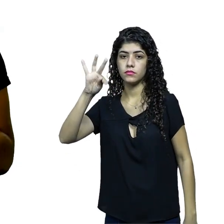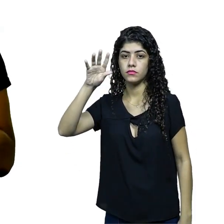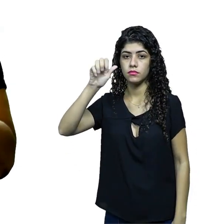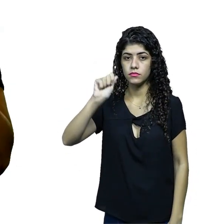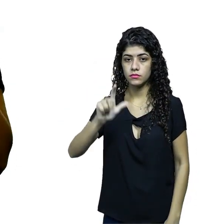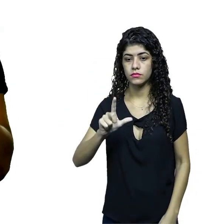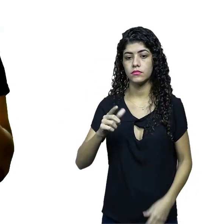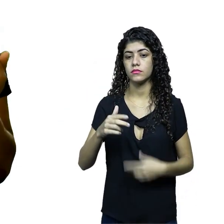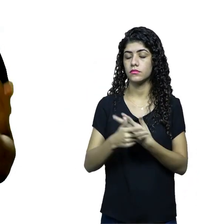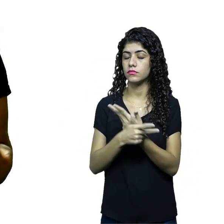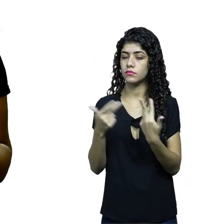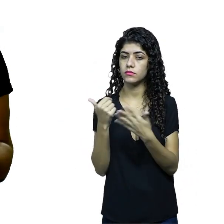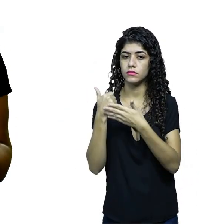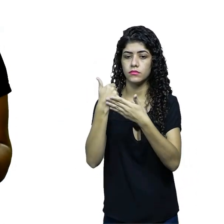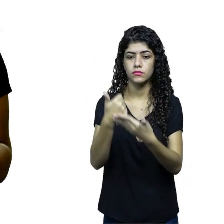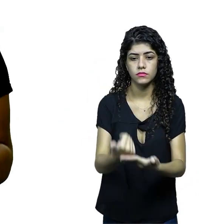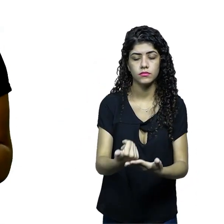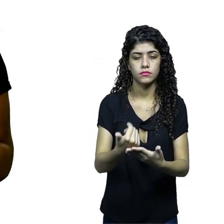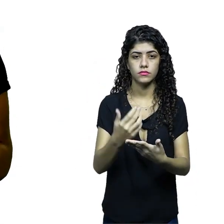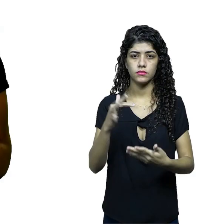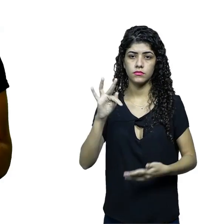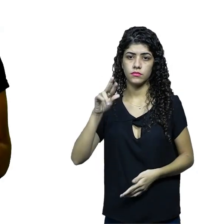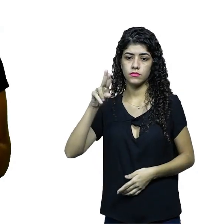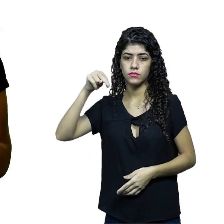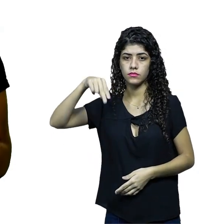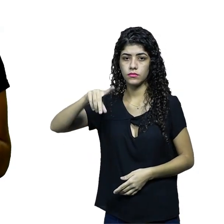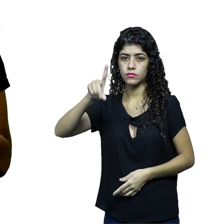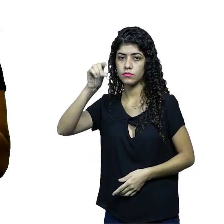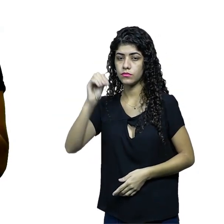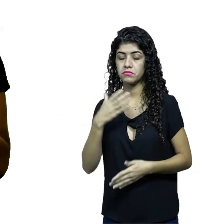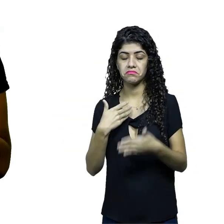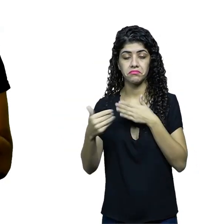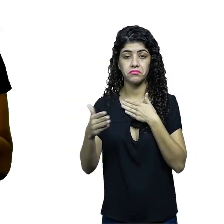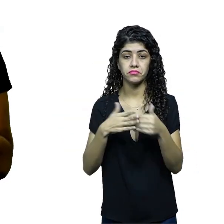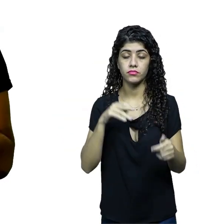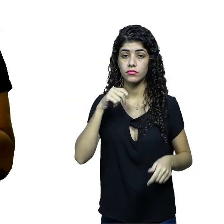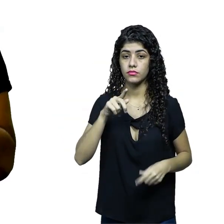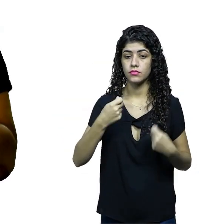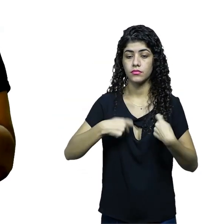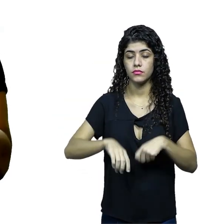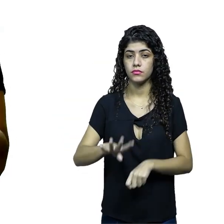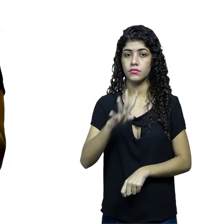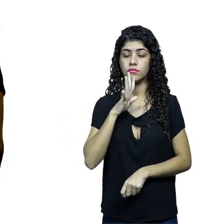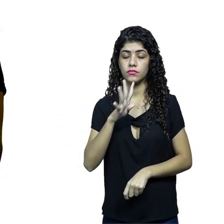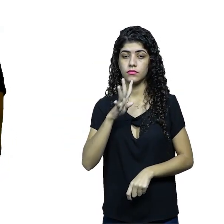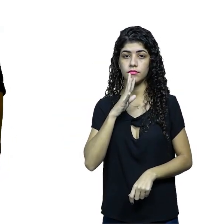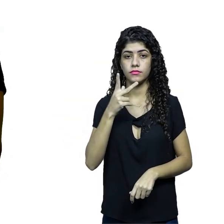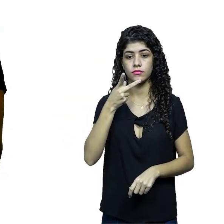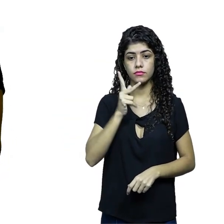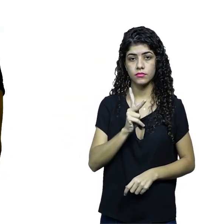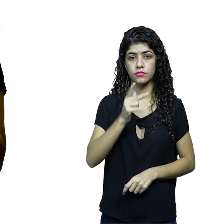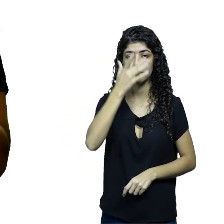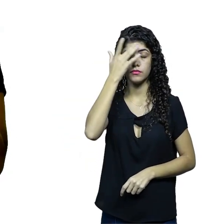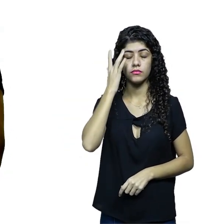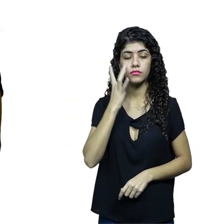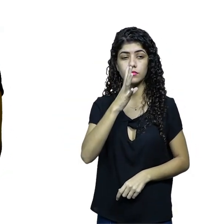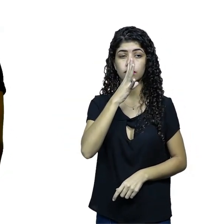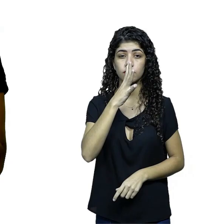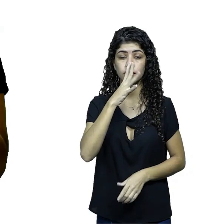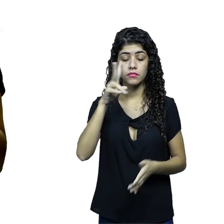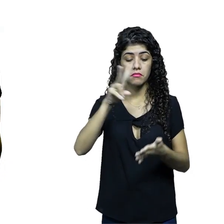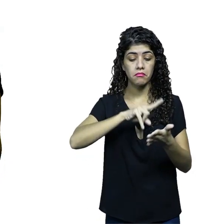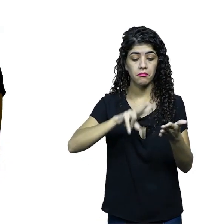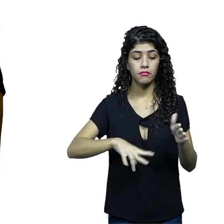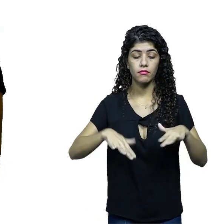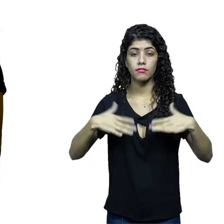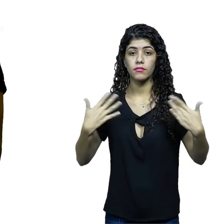edital, sejam patrocinadores, seja um fundo, não importa. Você tem que conhecer o seu